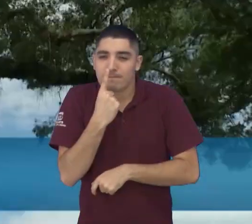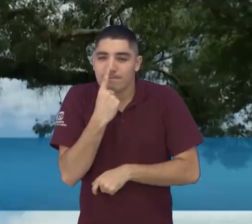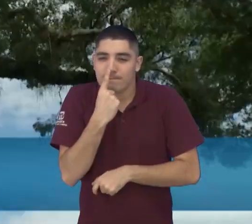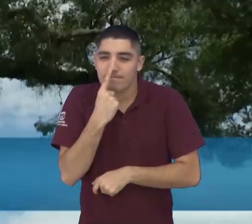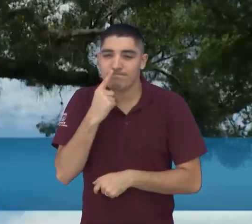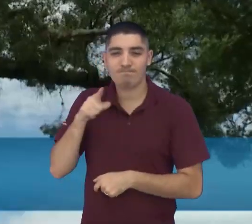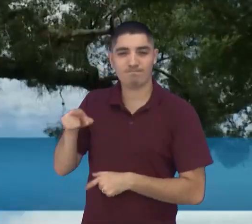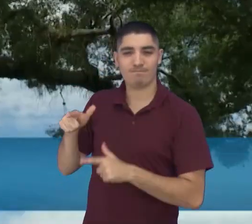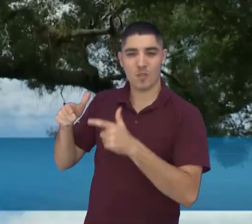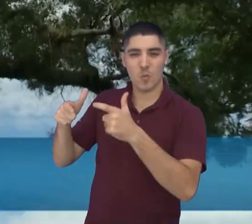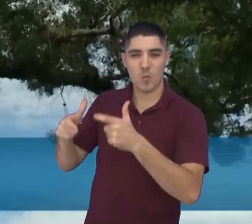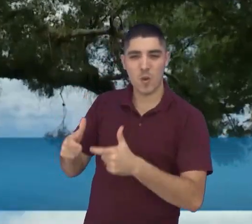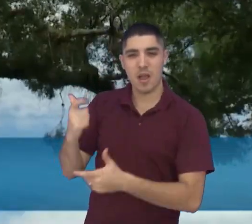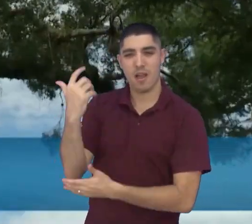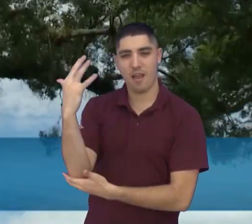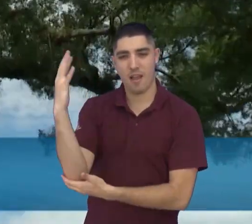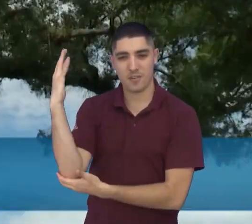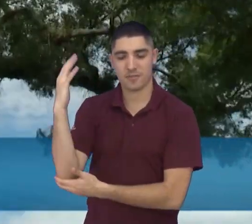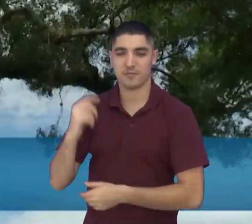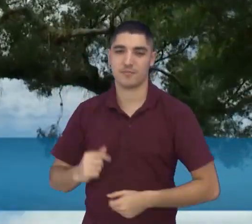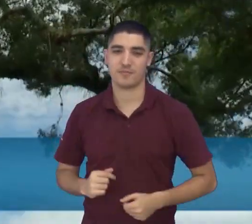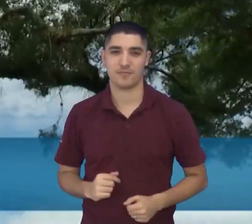município.